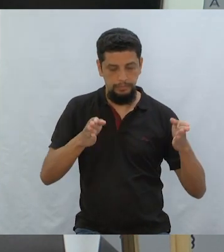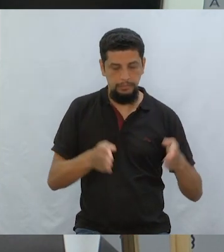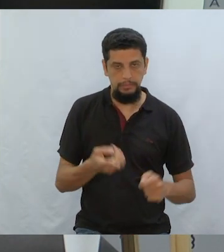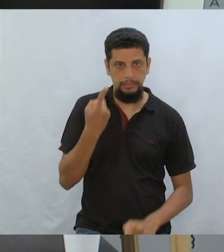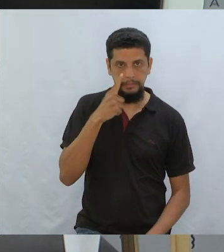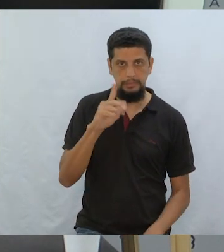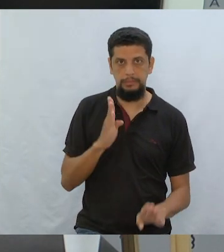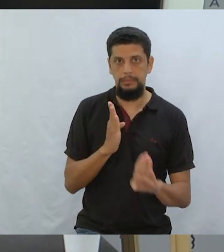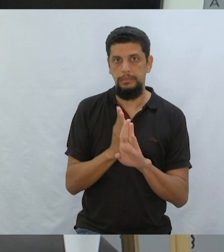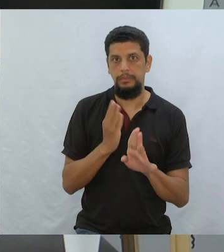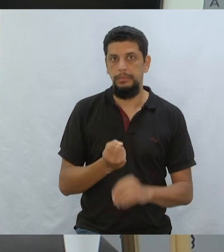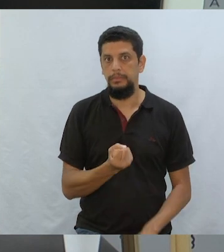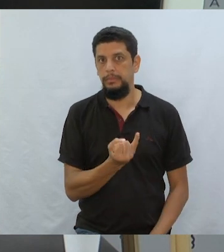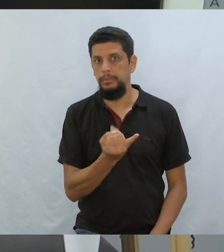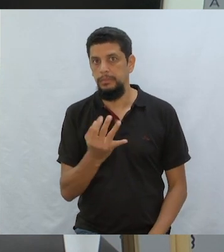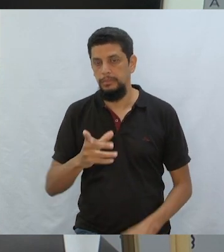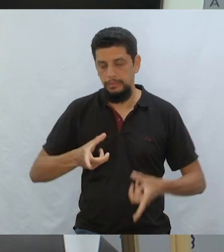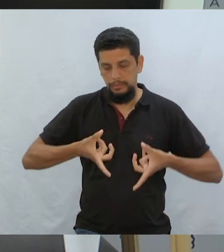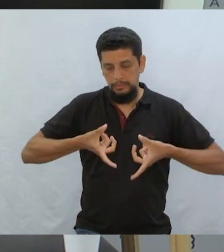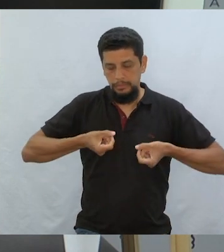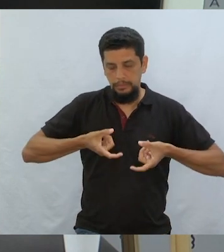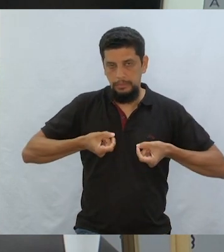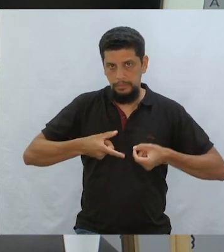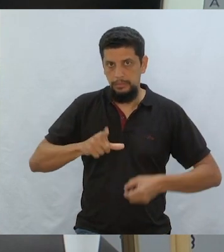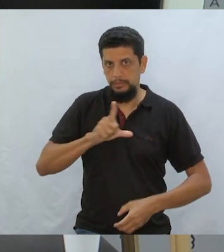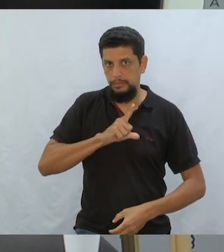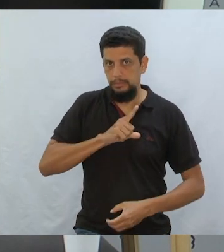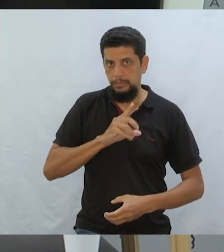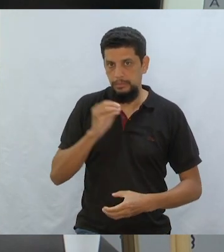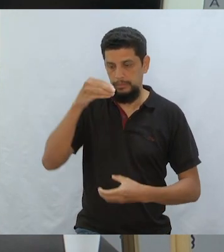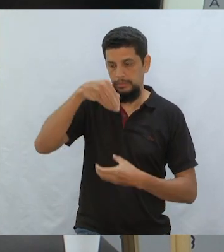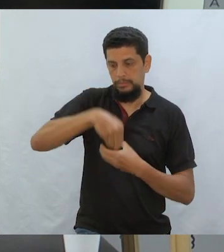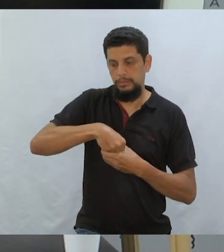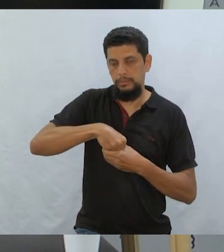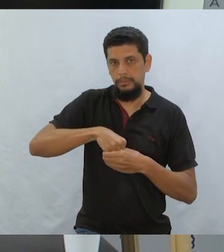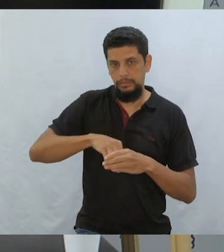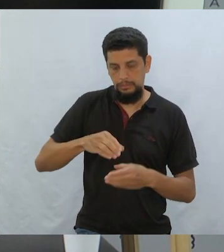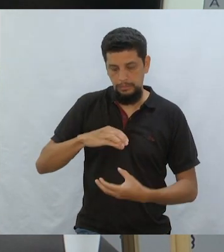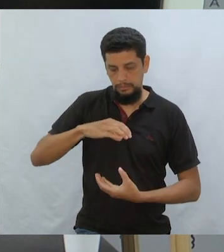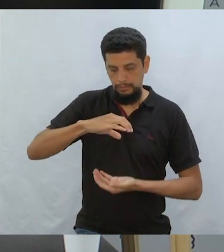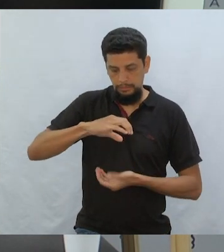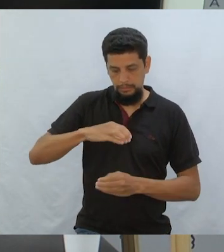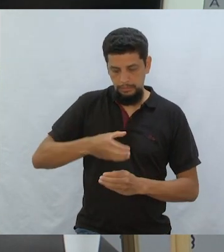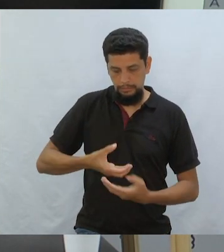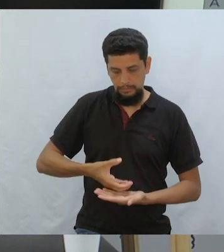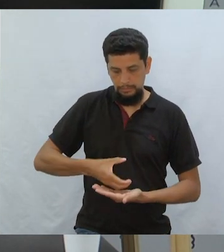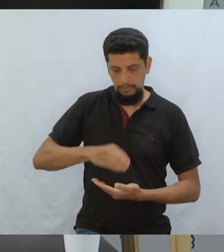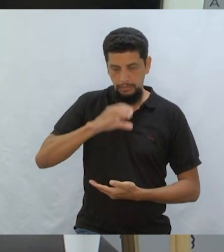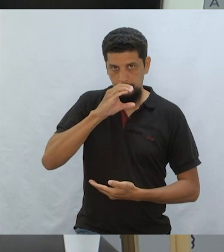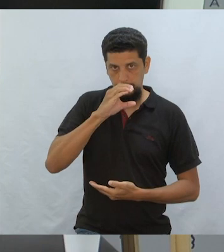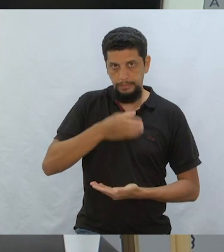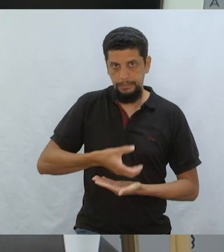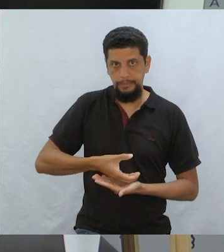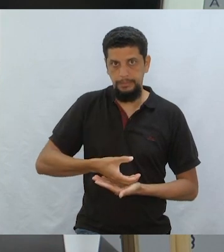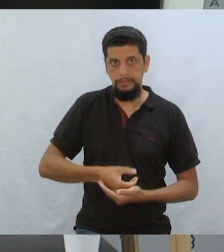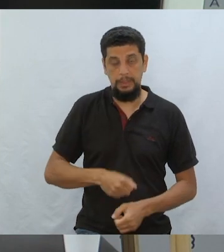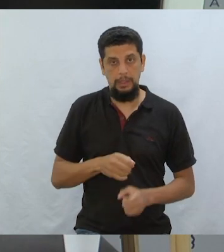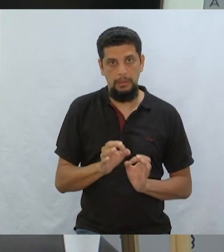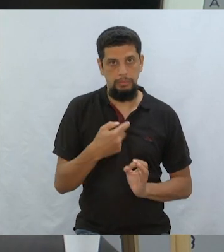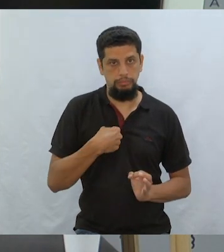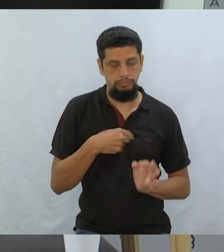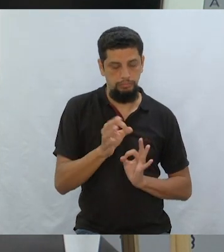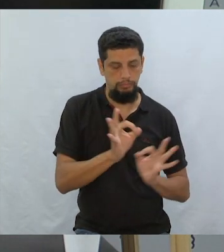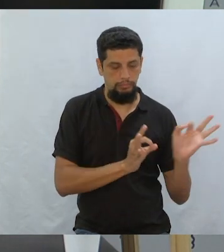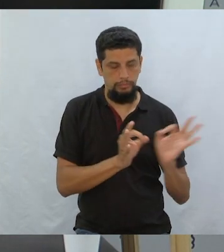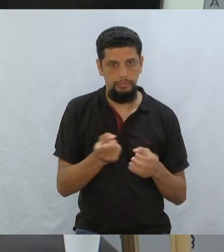porque a gente vai descobrir quantos grampos tem no pote, lembra lá? Então, você pega lá o seu registro para você ver se você acertou a quantidade de potes. Eu